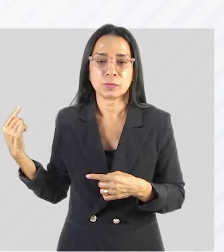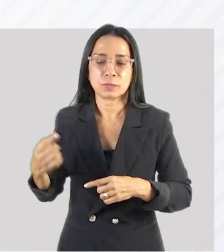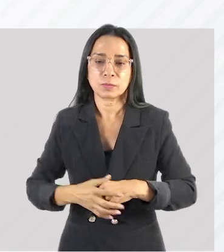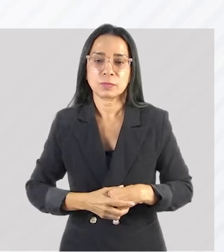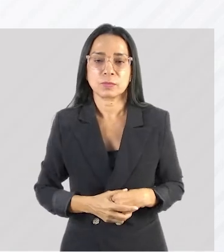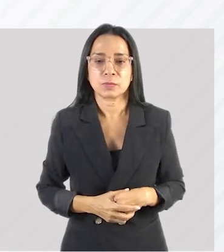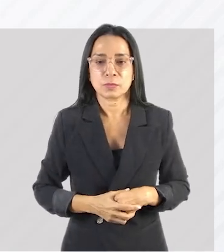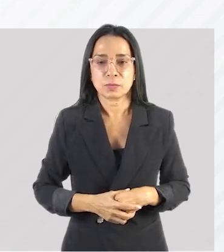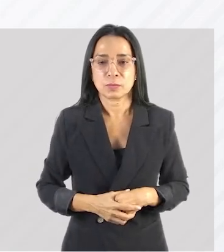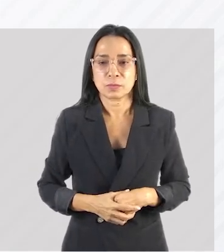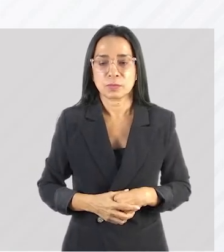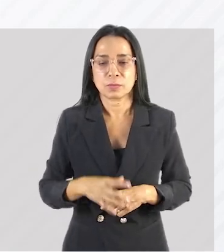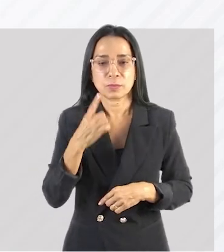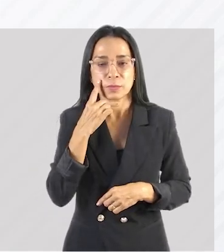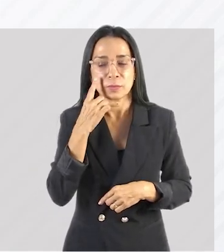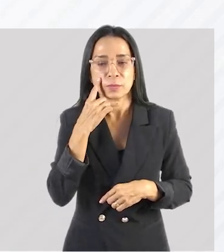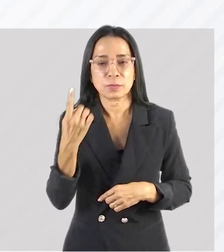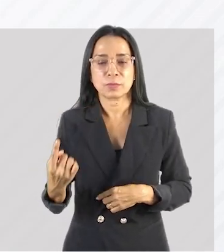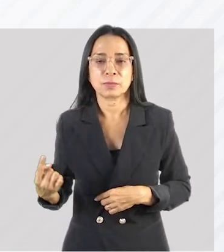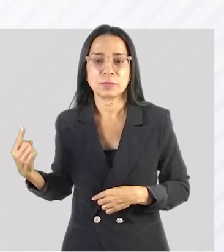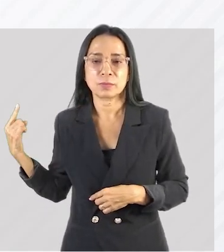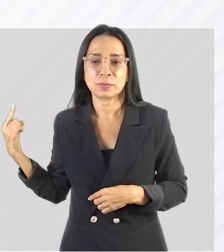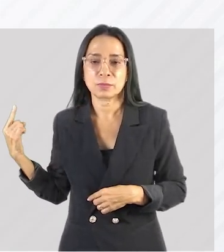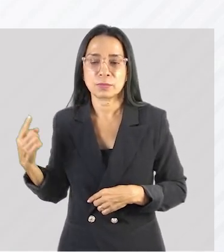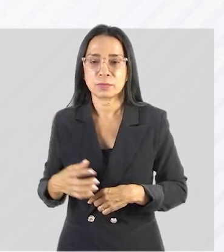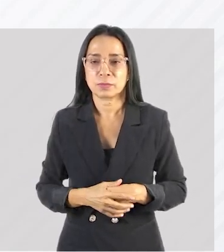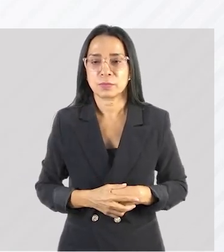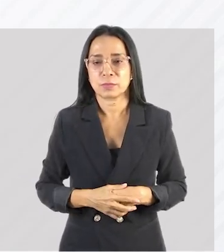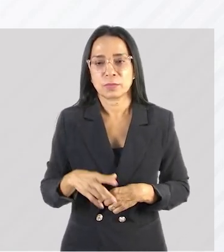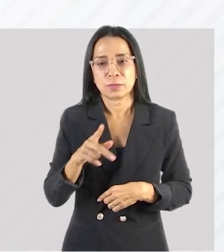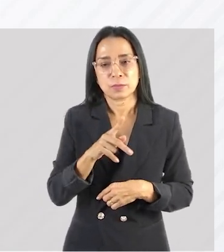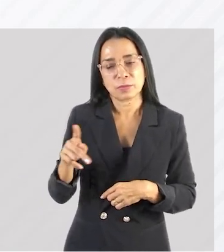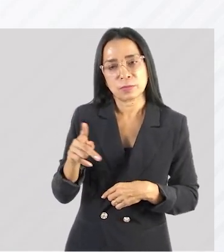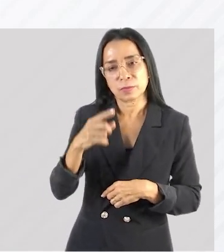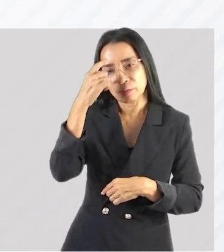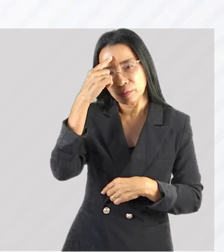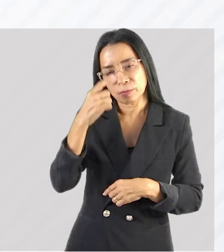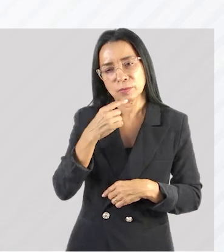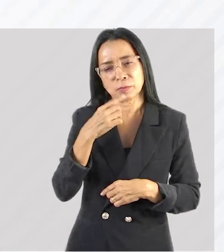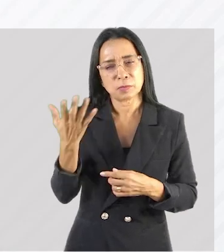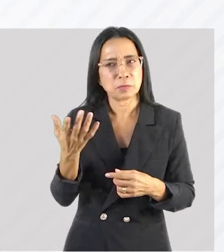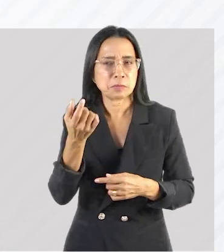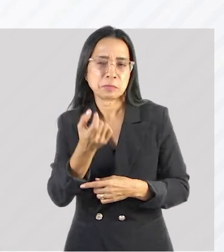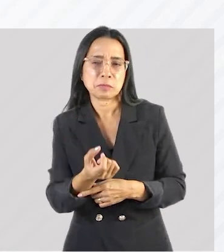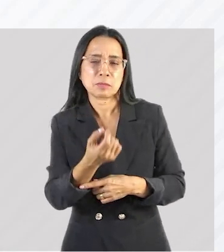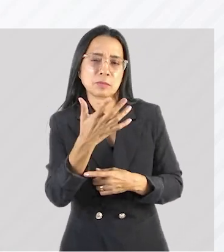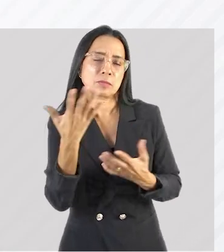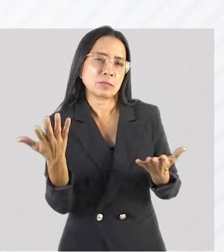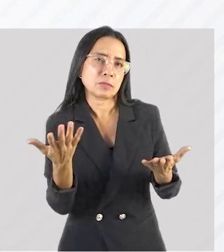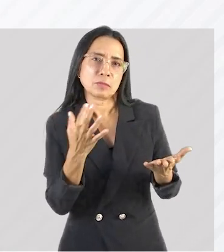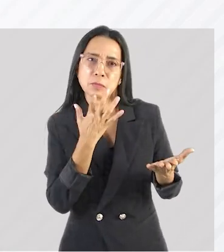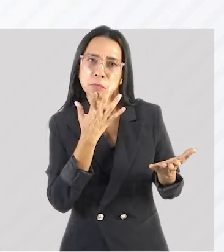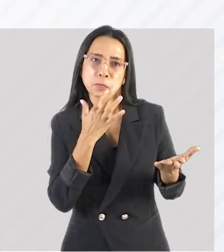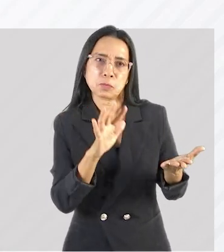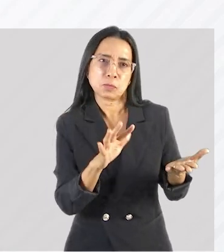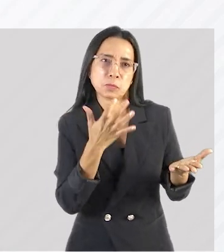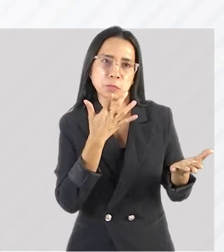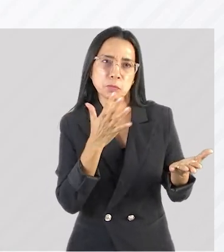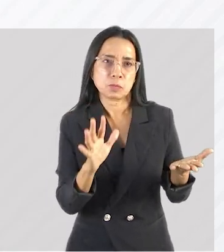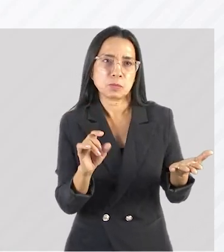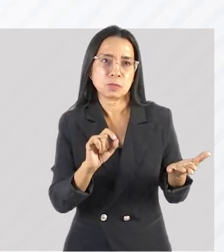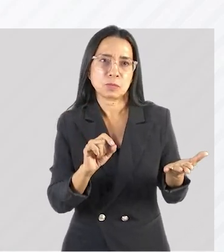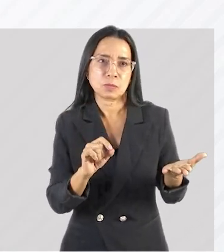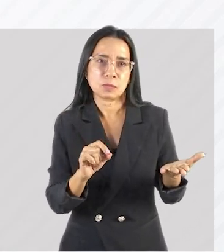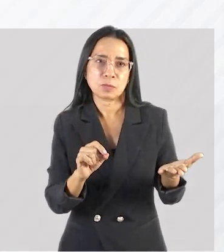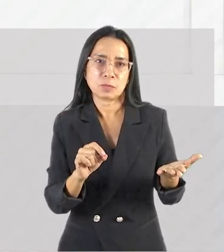de... Olha só, galera, veja bem. Professor, mas essa figura aqui está estranha. Eu não conheço essa figura, não.